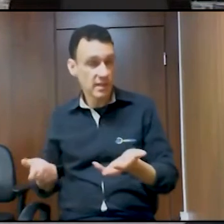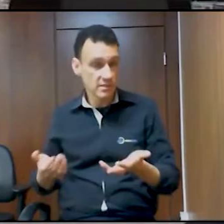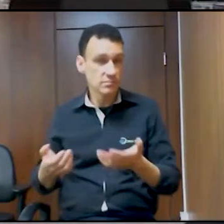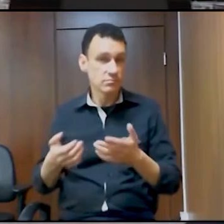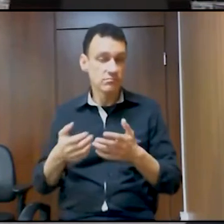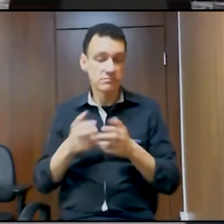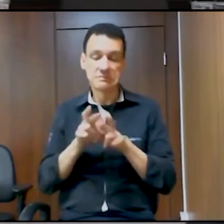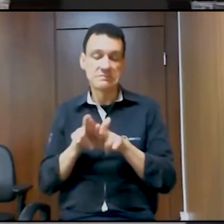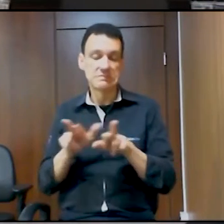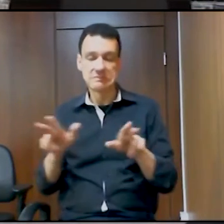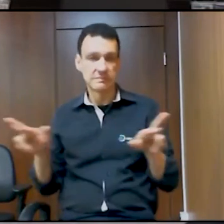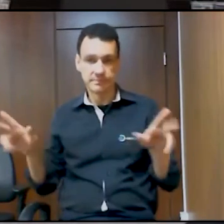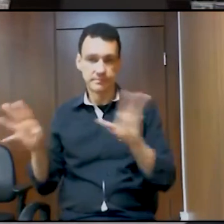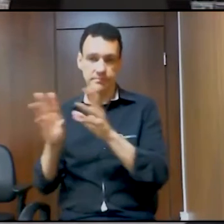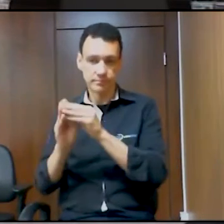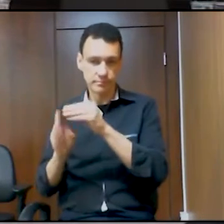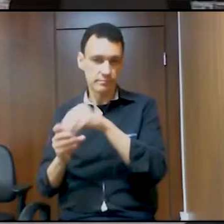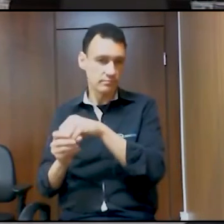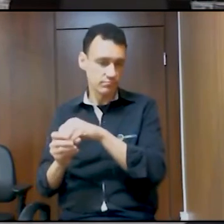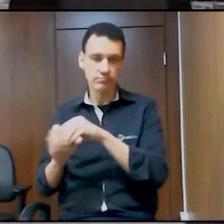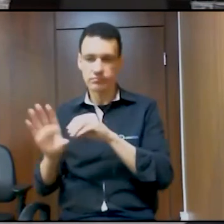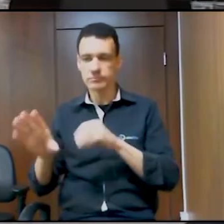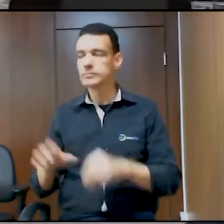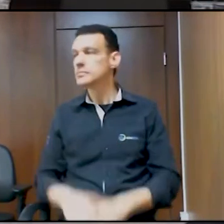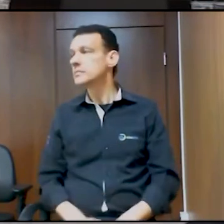Como o meu tempo está acabando,